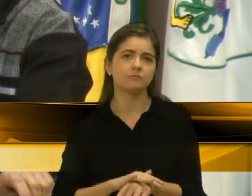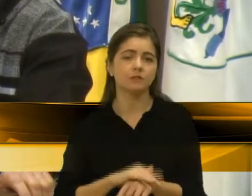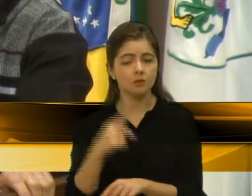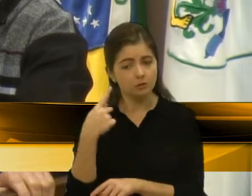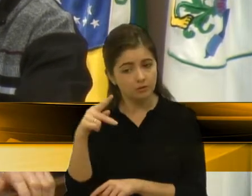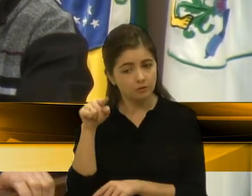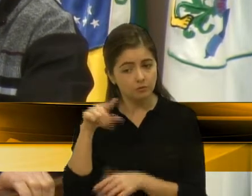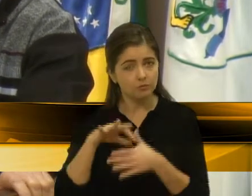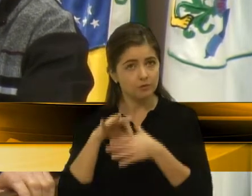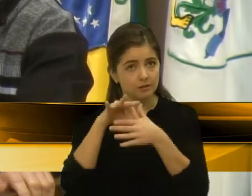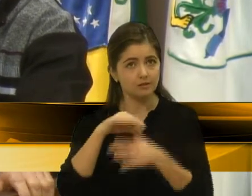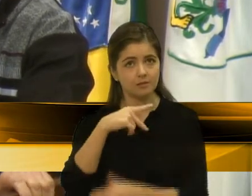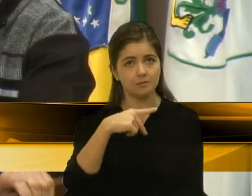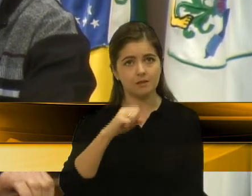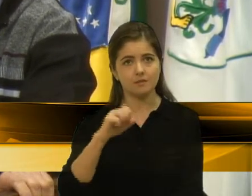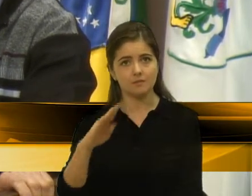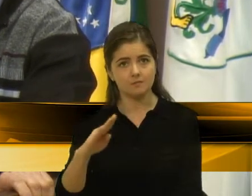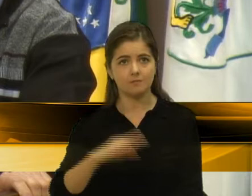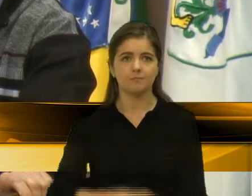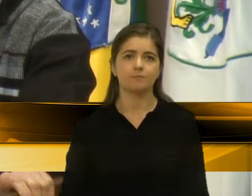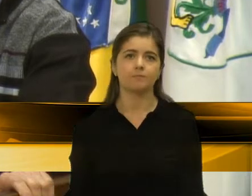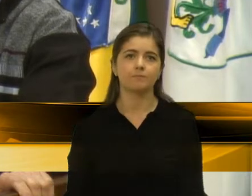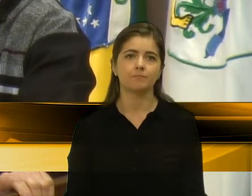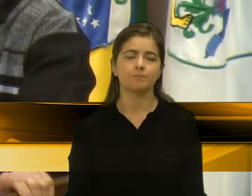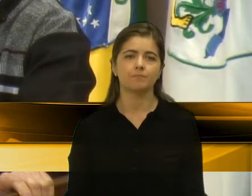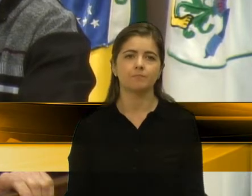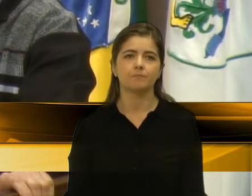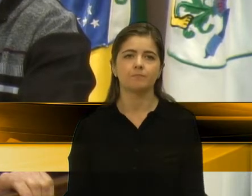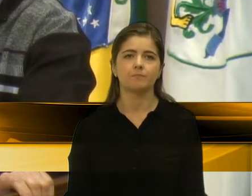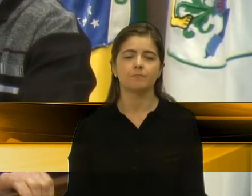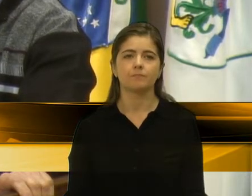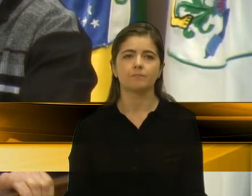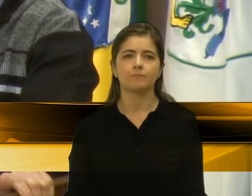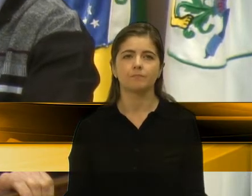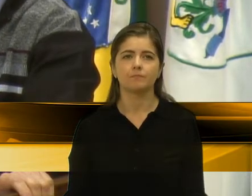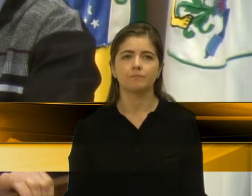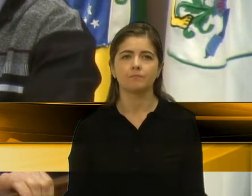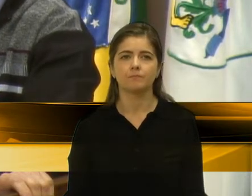PSB, como líder de várias entidades aí nos bairros. Mas